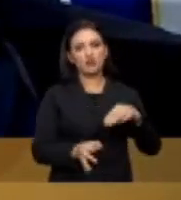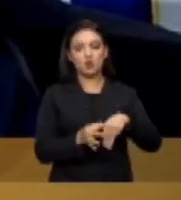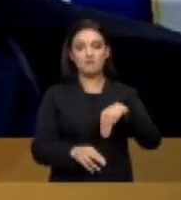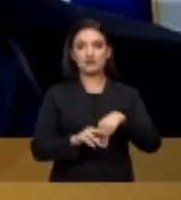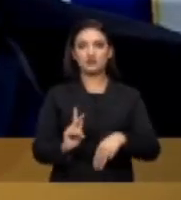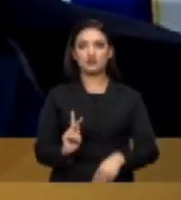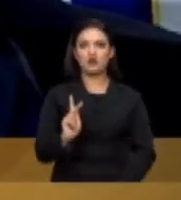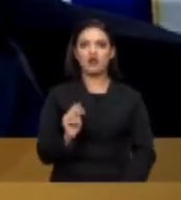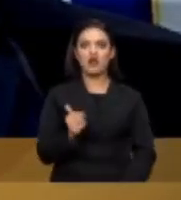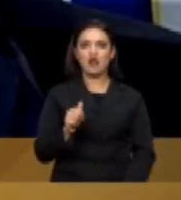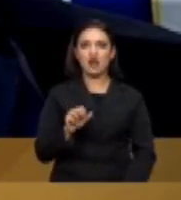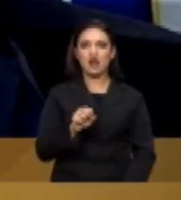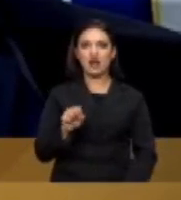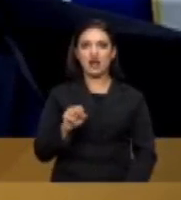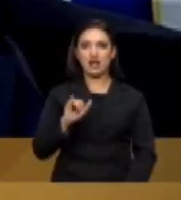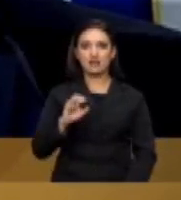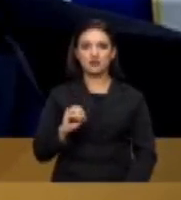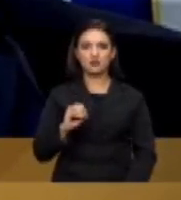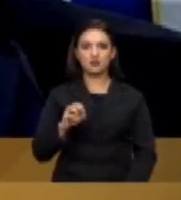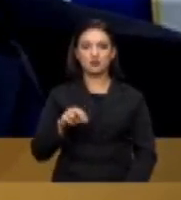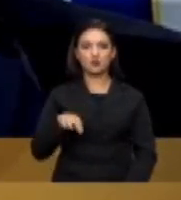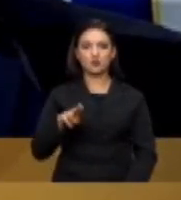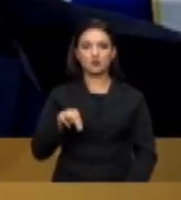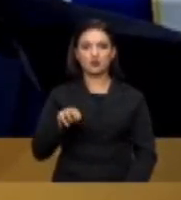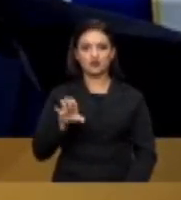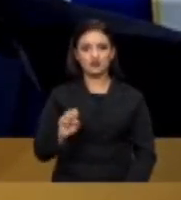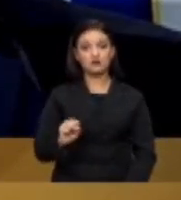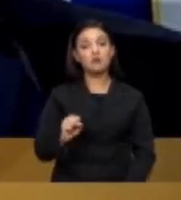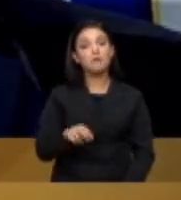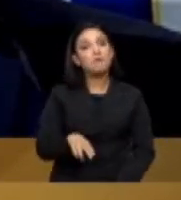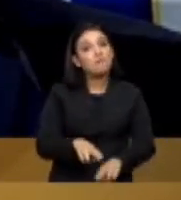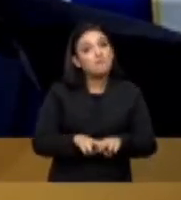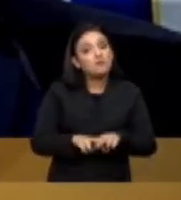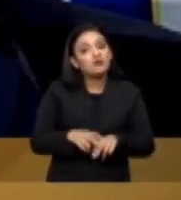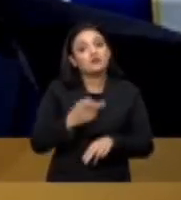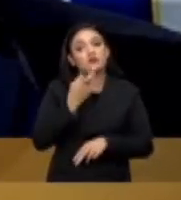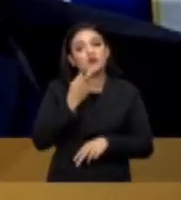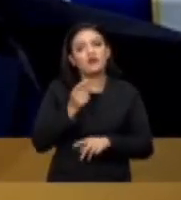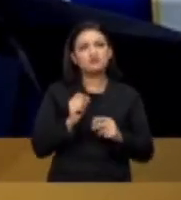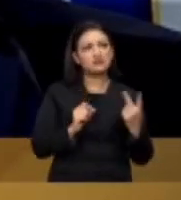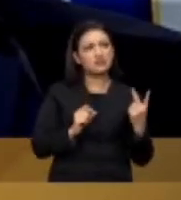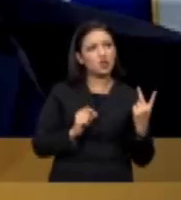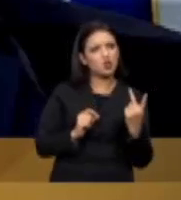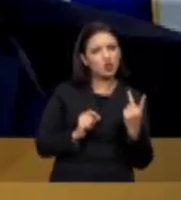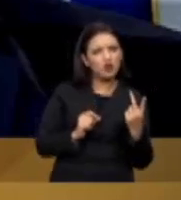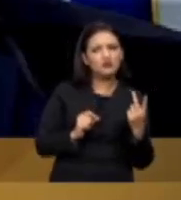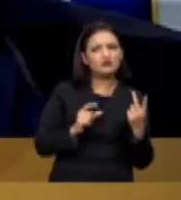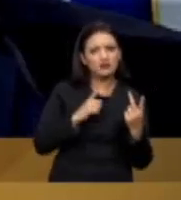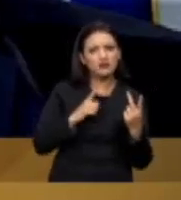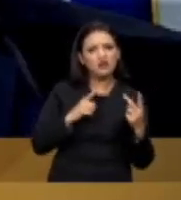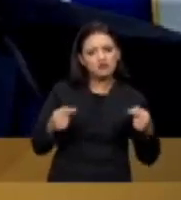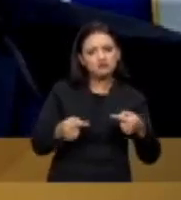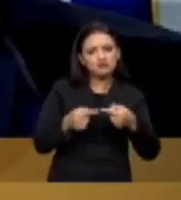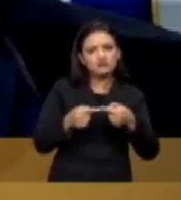Nunes. Por isso, suscitei a hipótese de conexão e a prevenção do